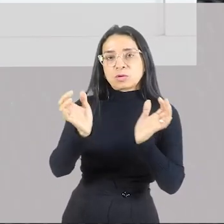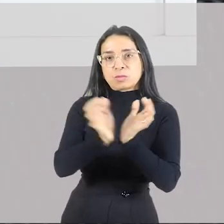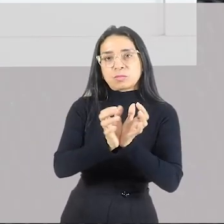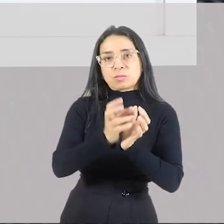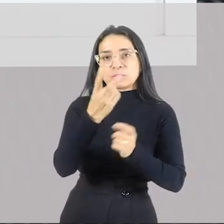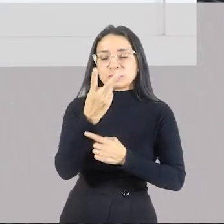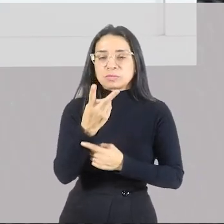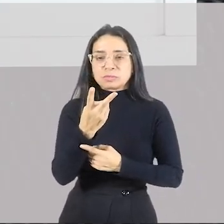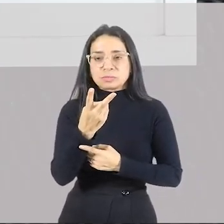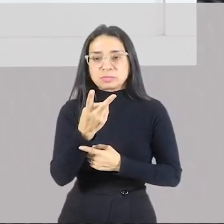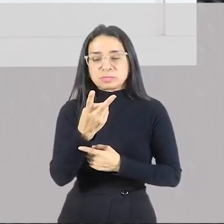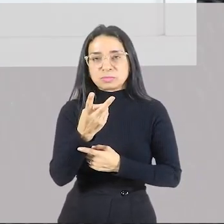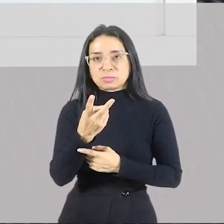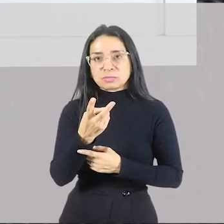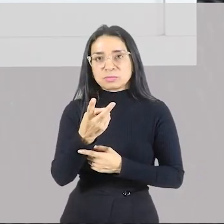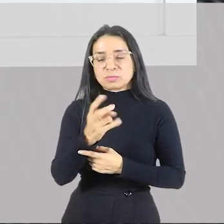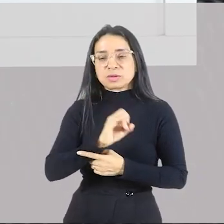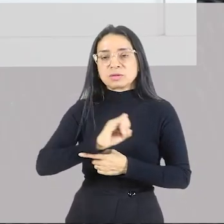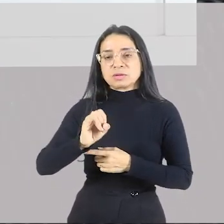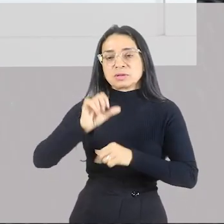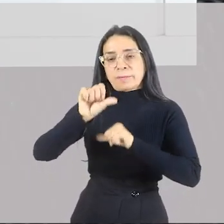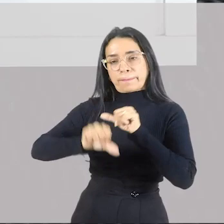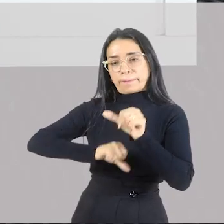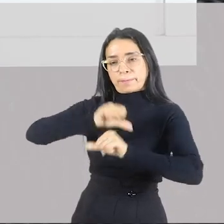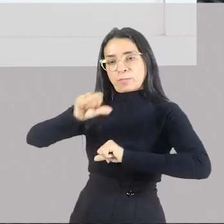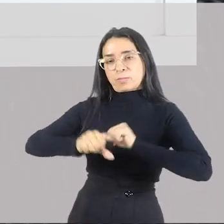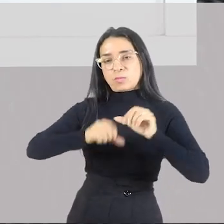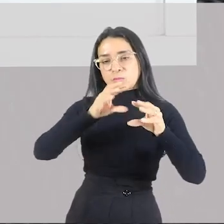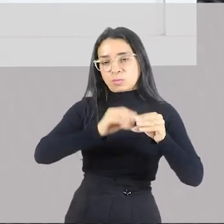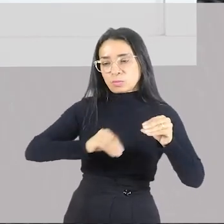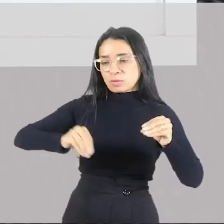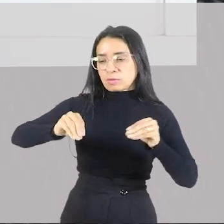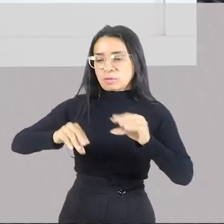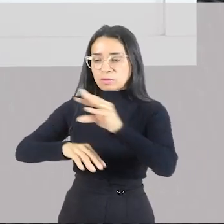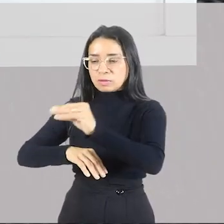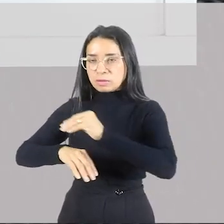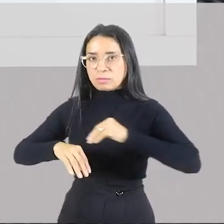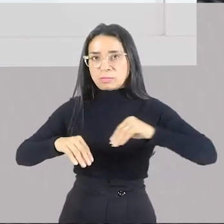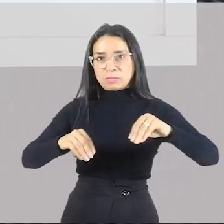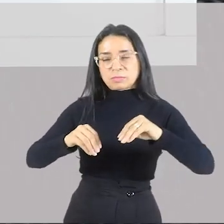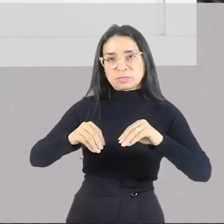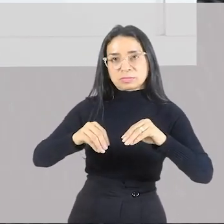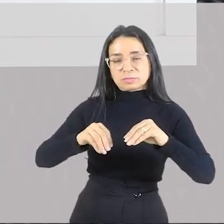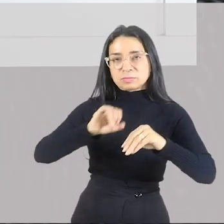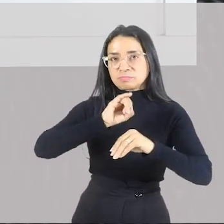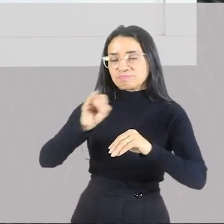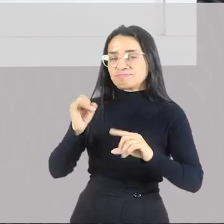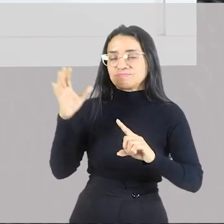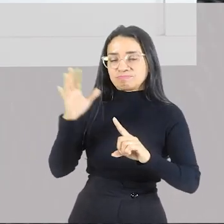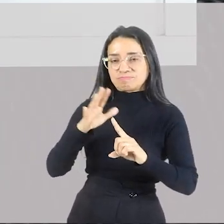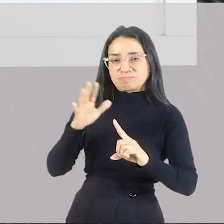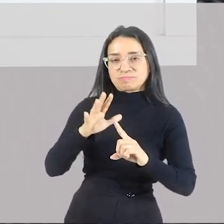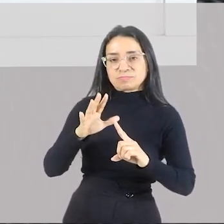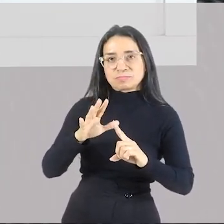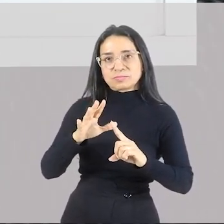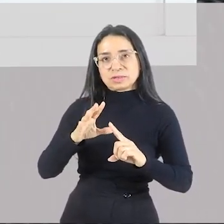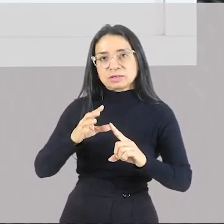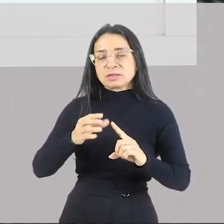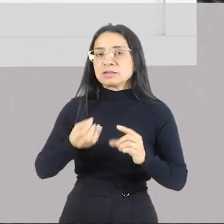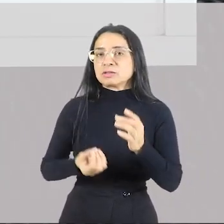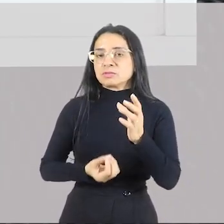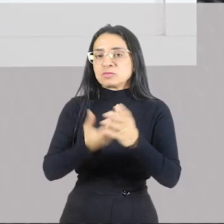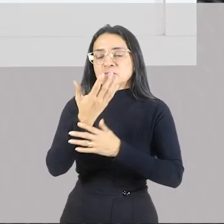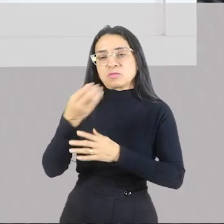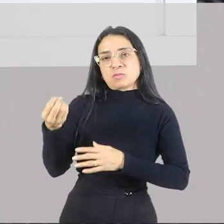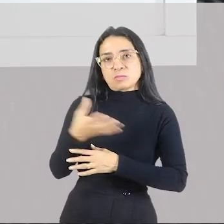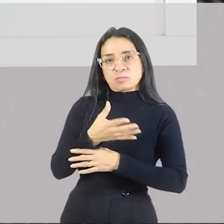Se você muda a posição das cores, se isso influencia, se forma um novo